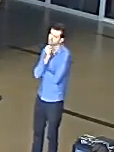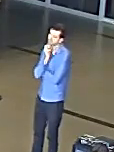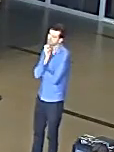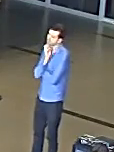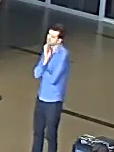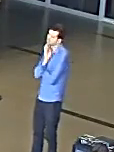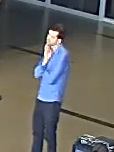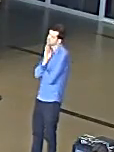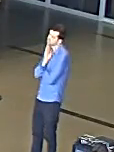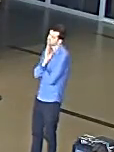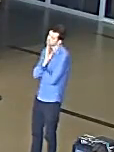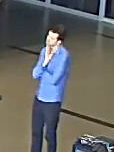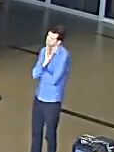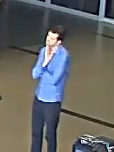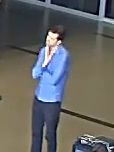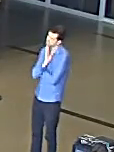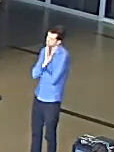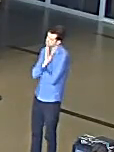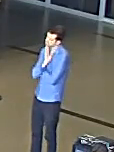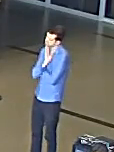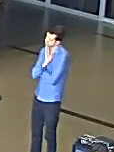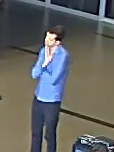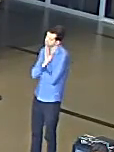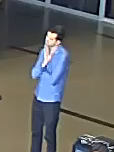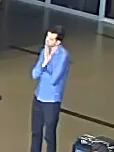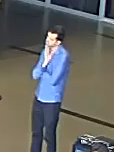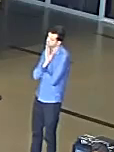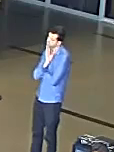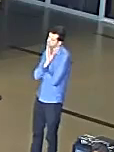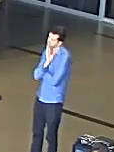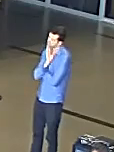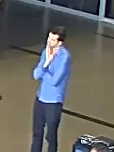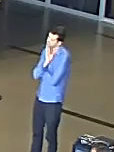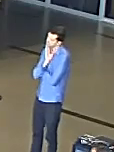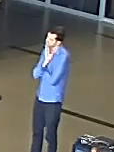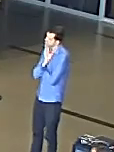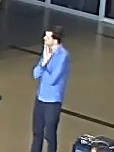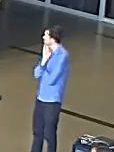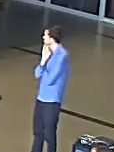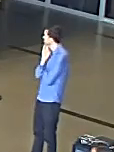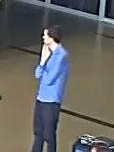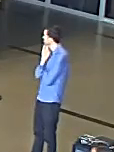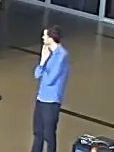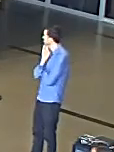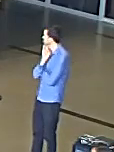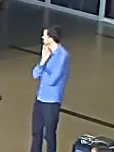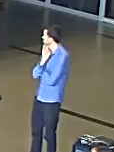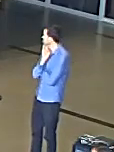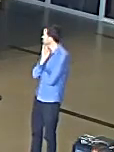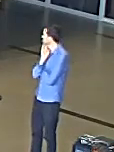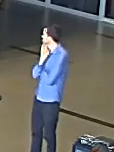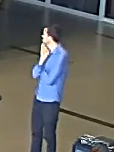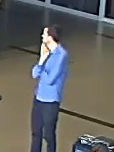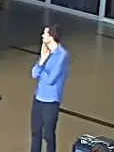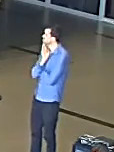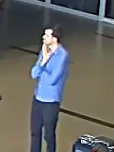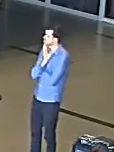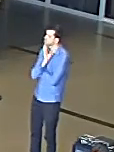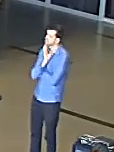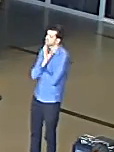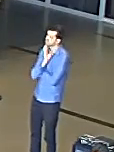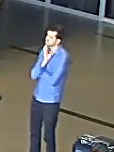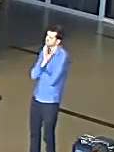o que mais não vem por aí quando nós vemos um corte de 30% das verbas da educação aí vão dizer o que que tem a ver